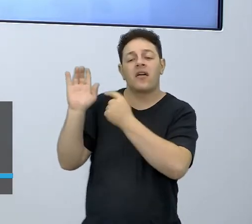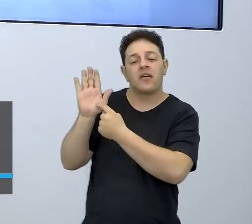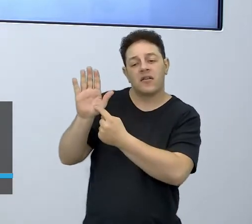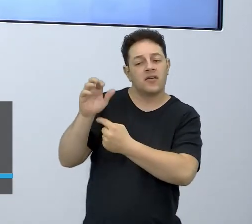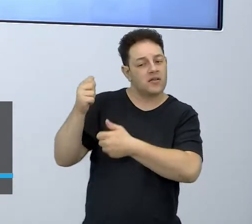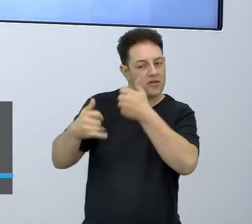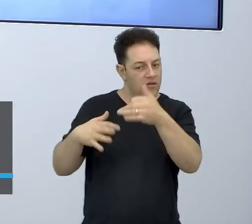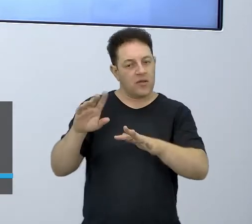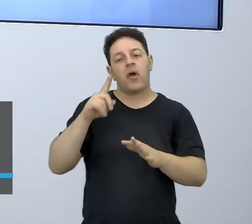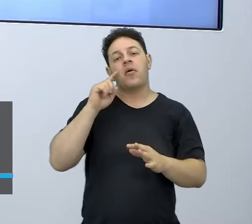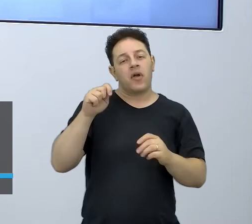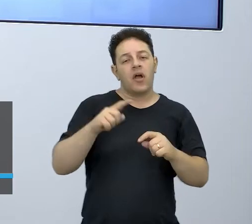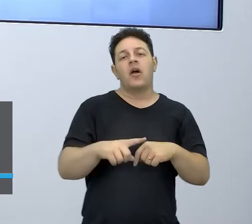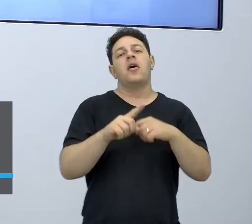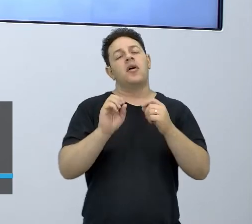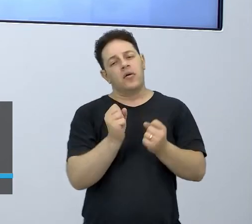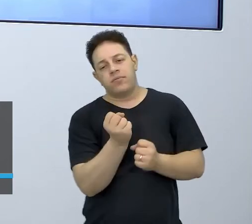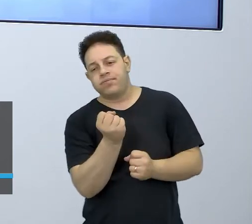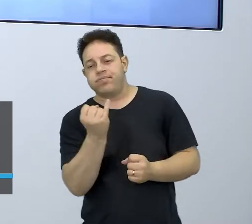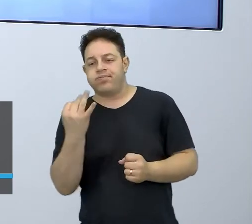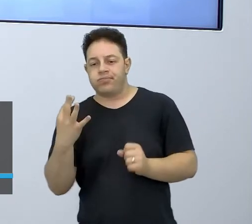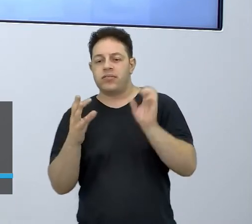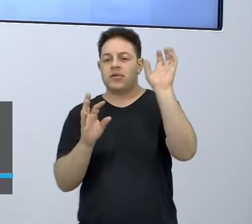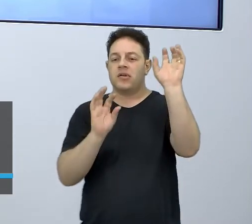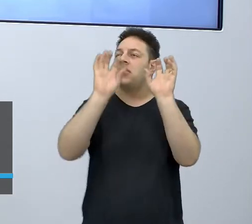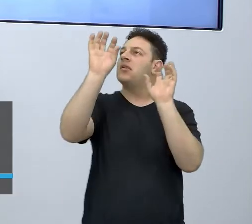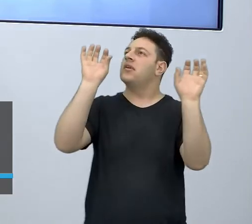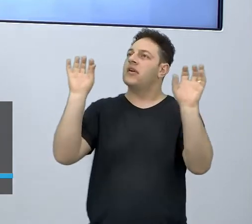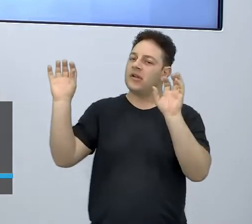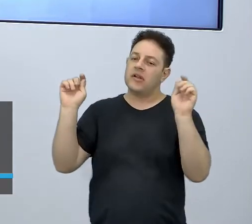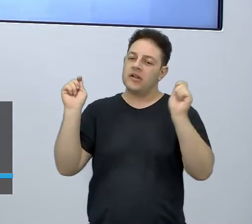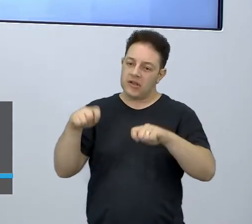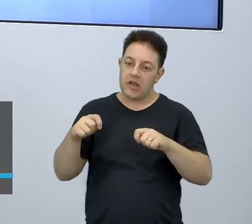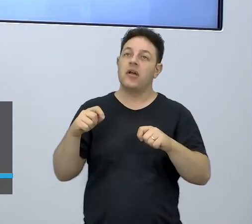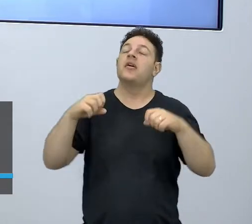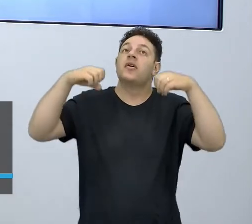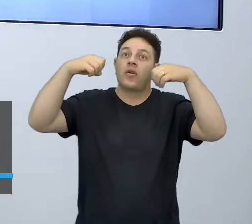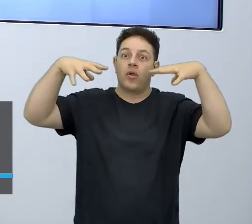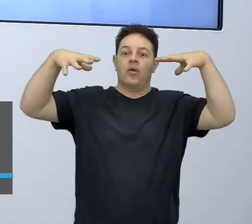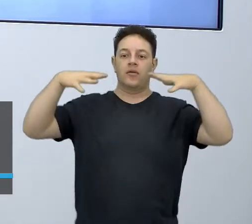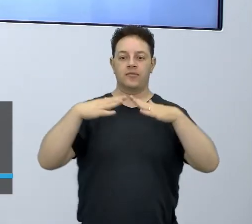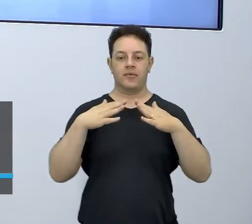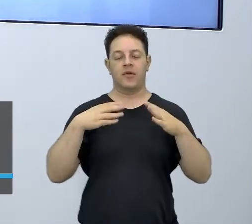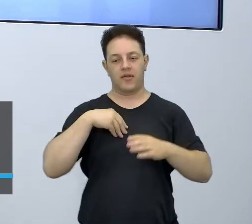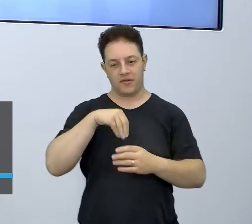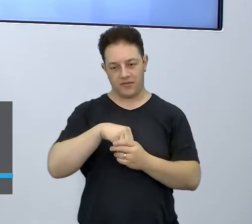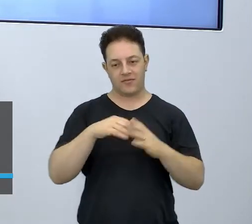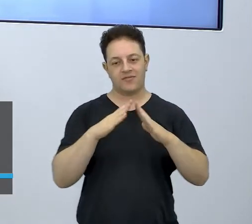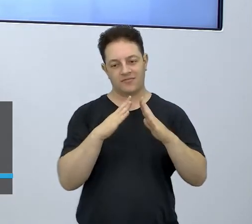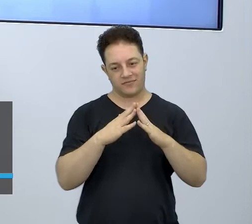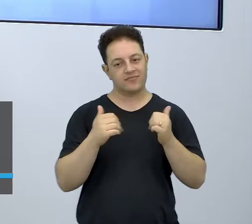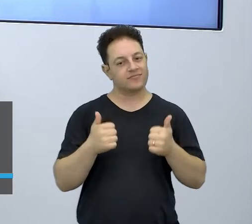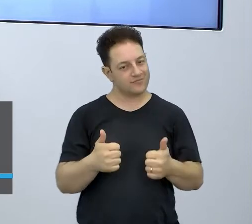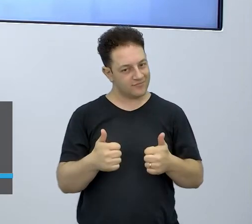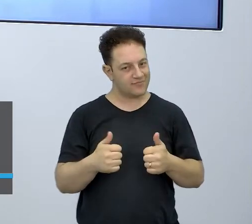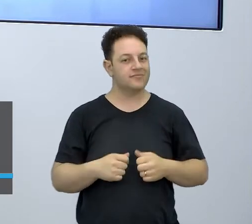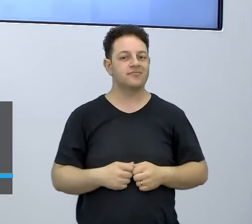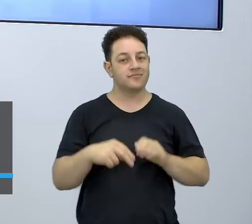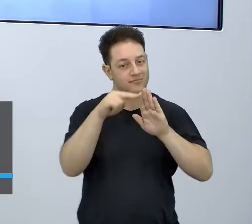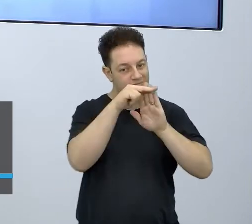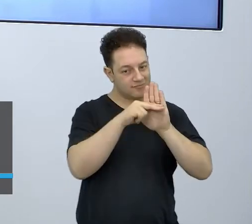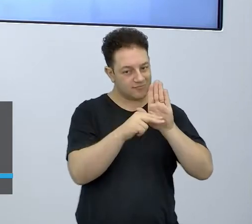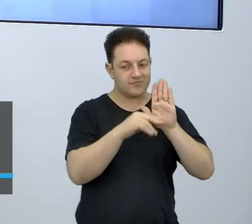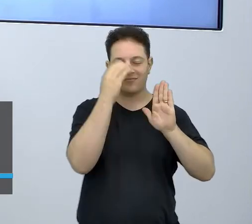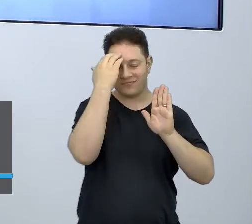isso multiplicado algumas vezes para dar a quantidade de lumens que eu preciso para iluminação, também seguindo as